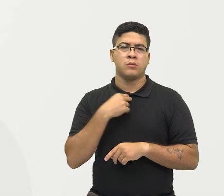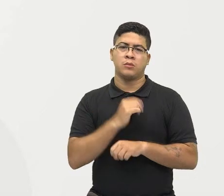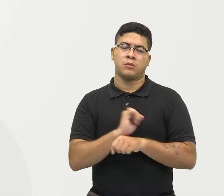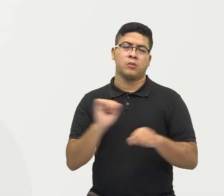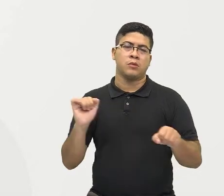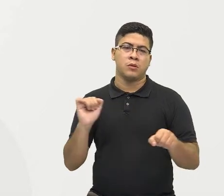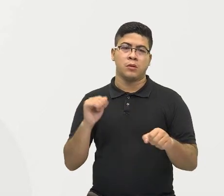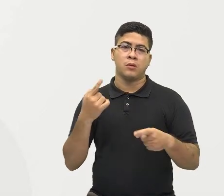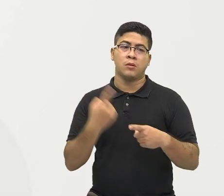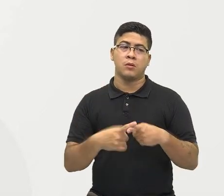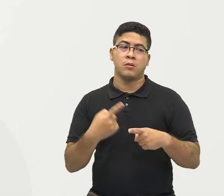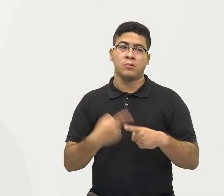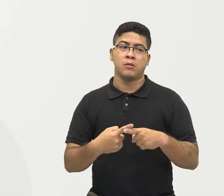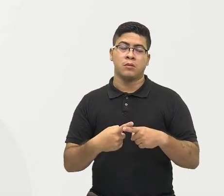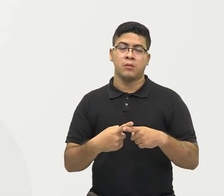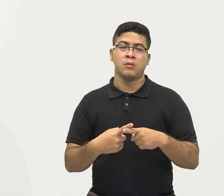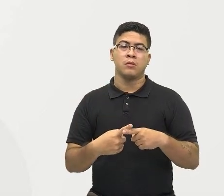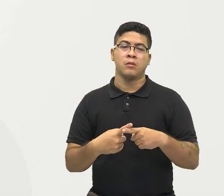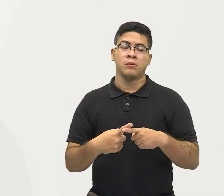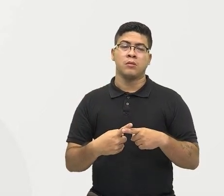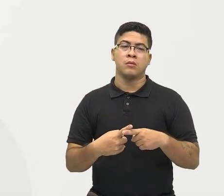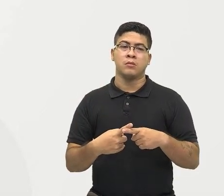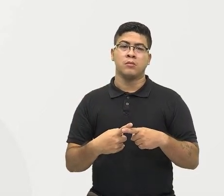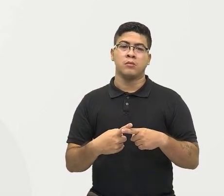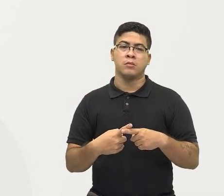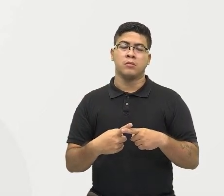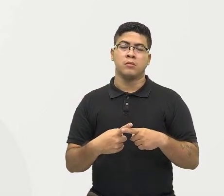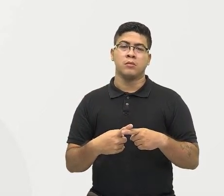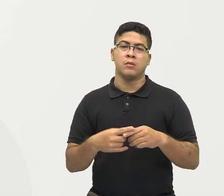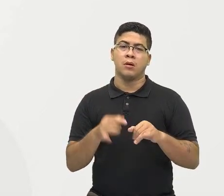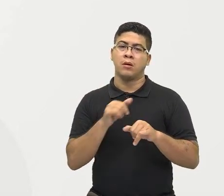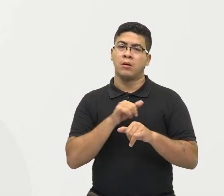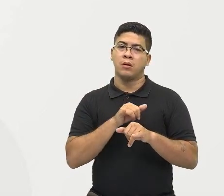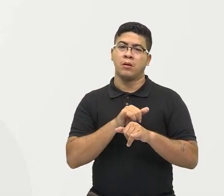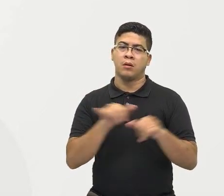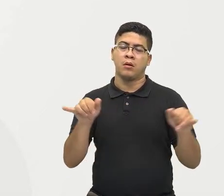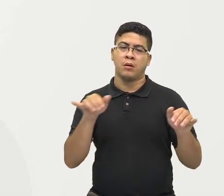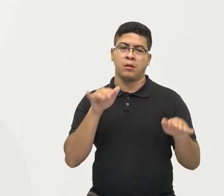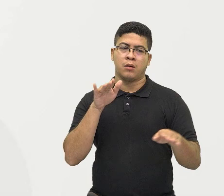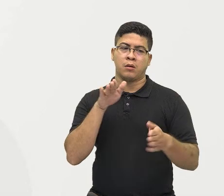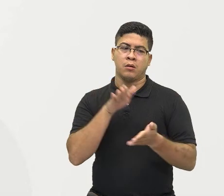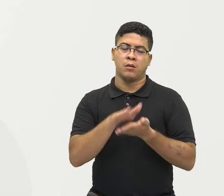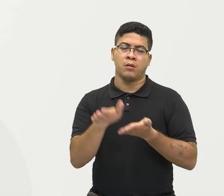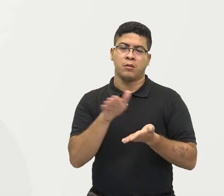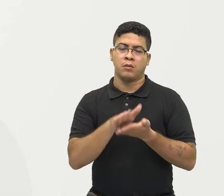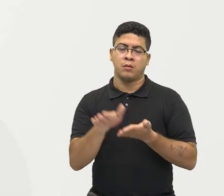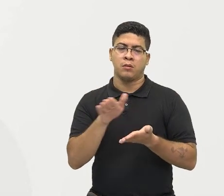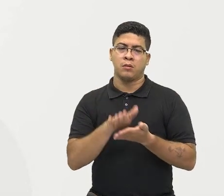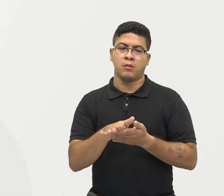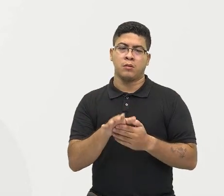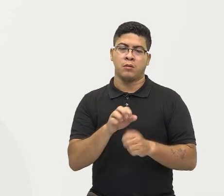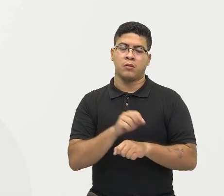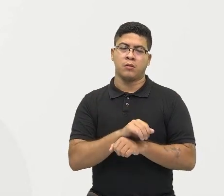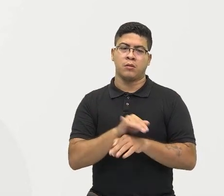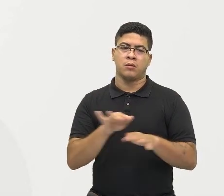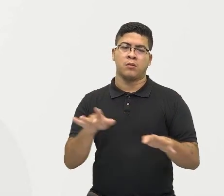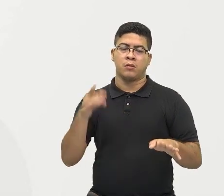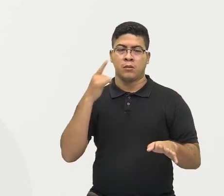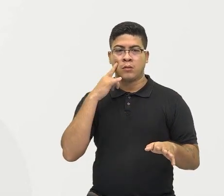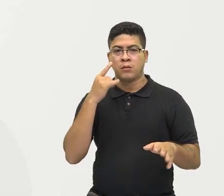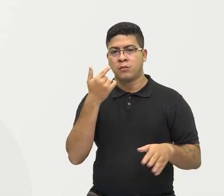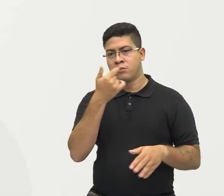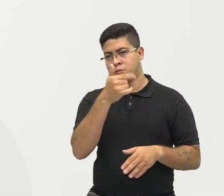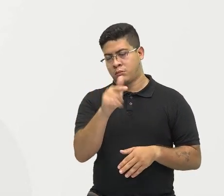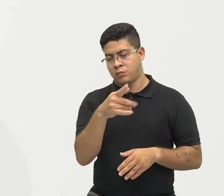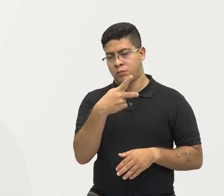porque ele publicou, né, os seus feitos, seus poemas, o seu trabalho